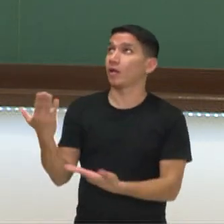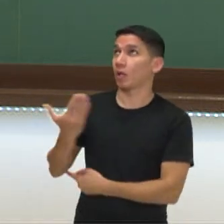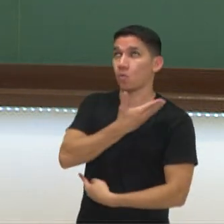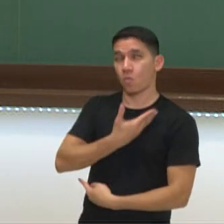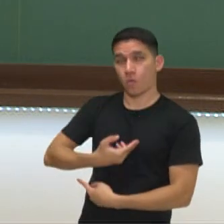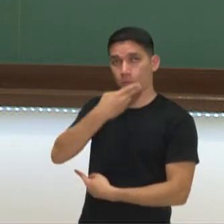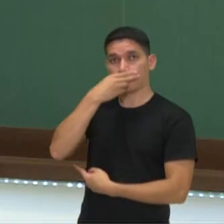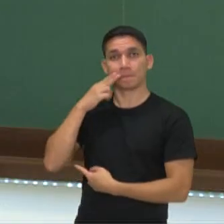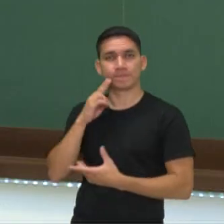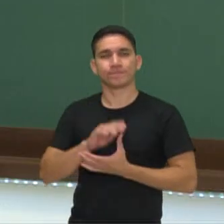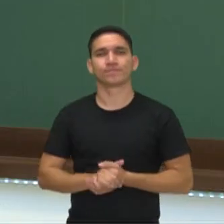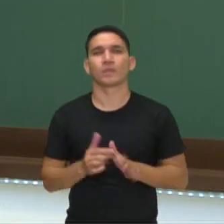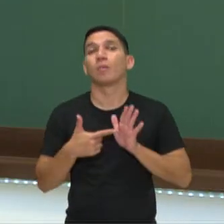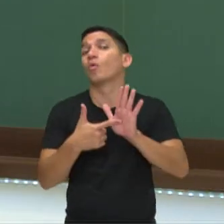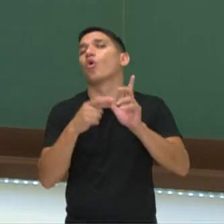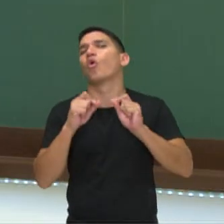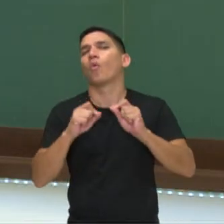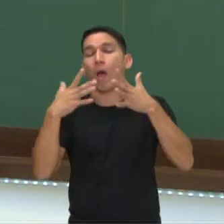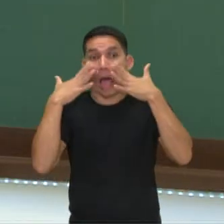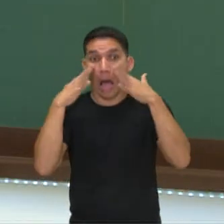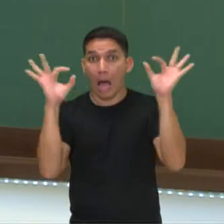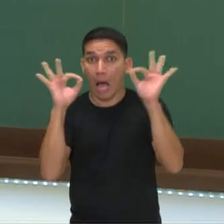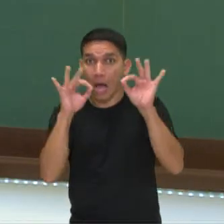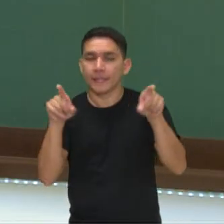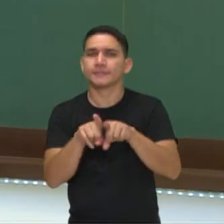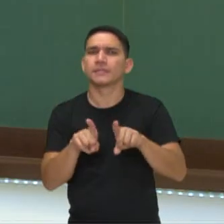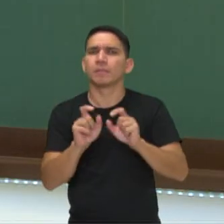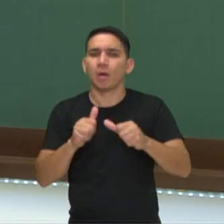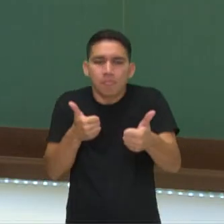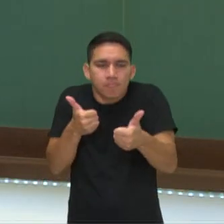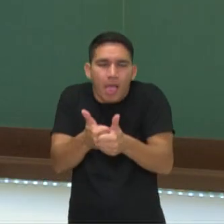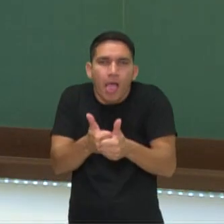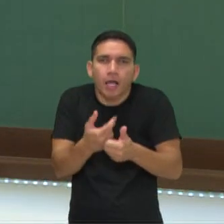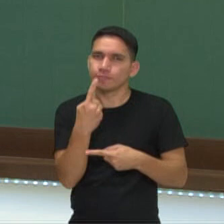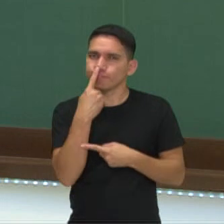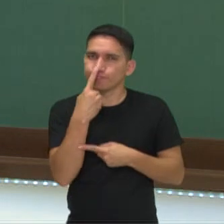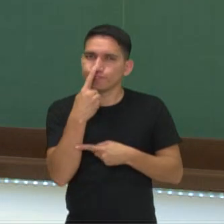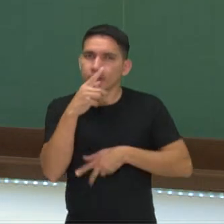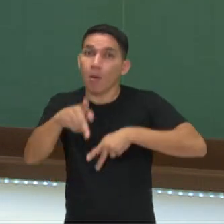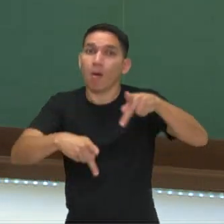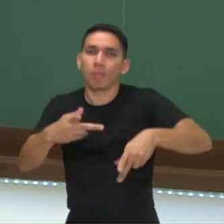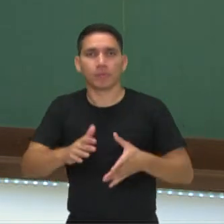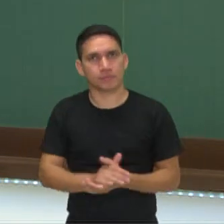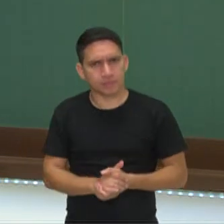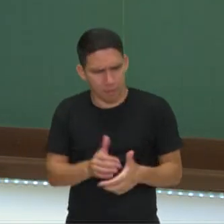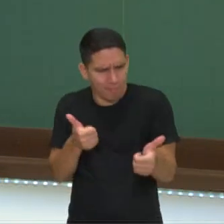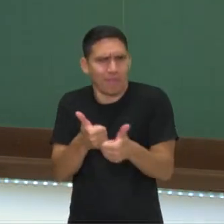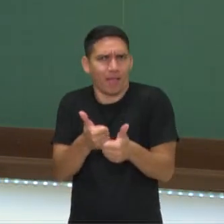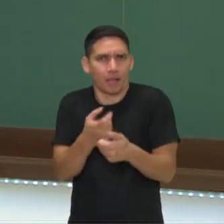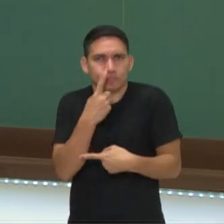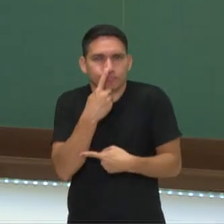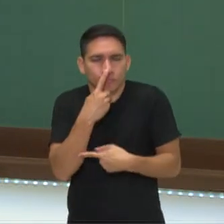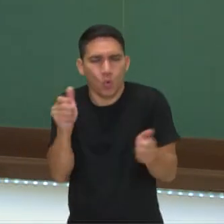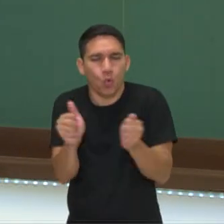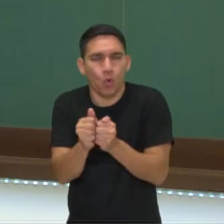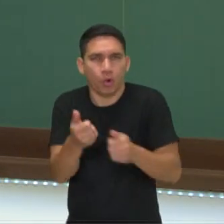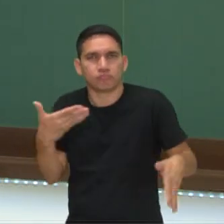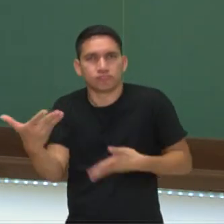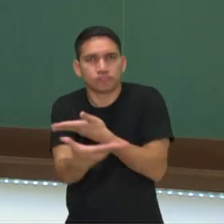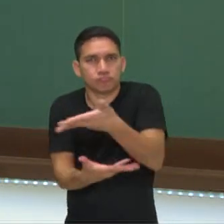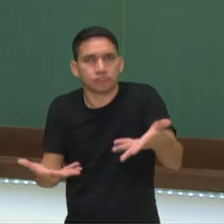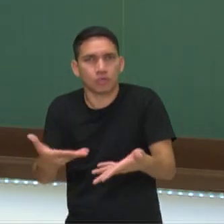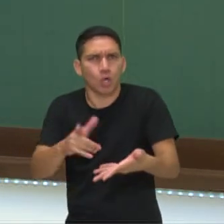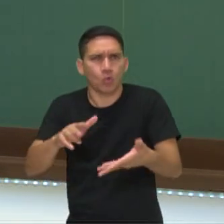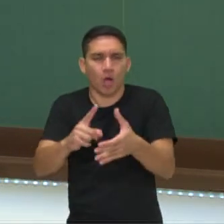Mussolini. Demonstrar sua atenção também, sua proximidade para com a população. Ele está próximo ao povo, junto do povo, não